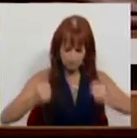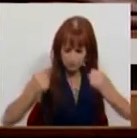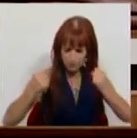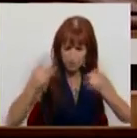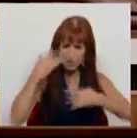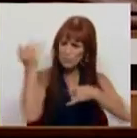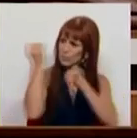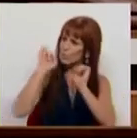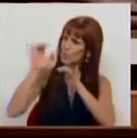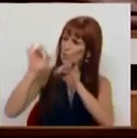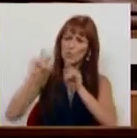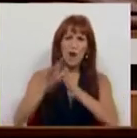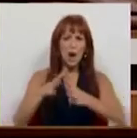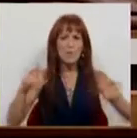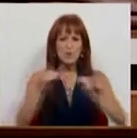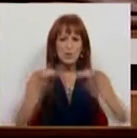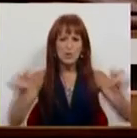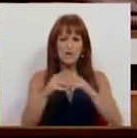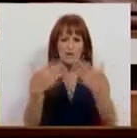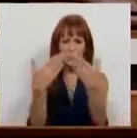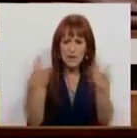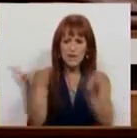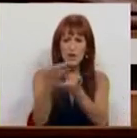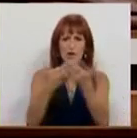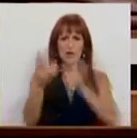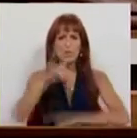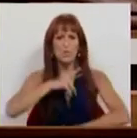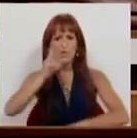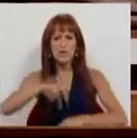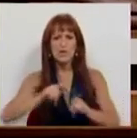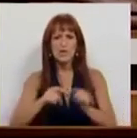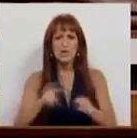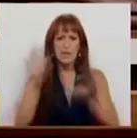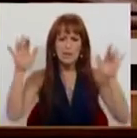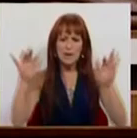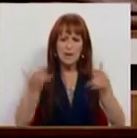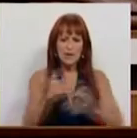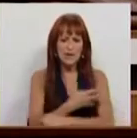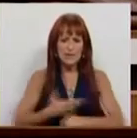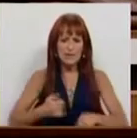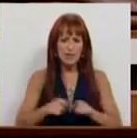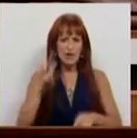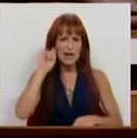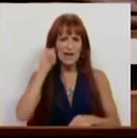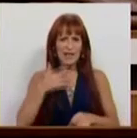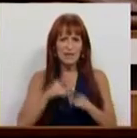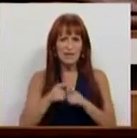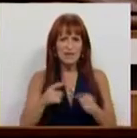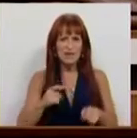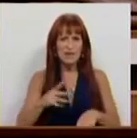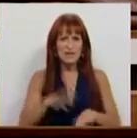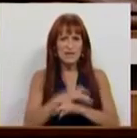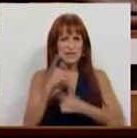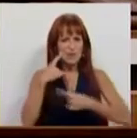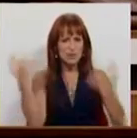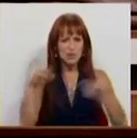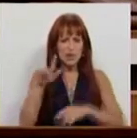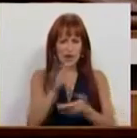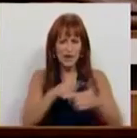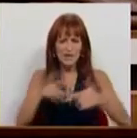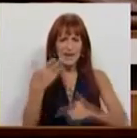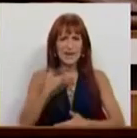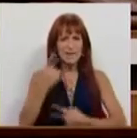das exportações, aumentando o grau de abertura da economia portuguesa, com diminuição do desemprego, do déficit das administrações públicas e do rácio